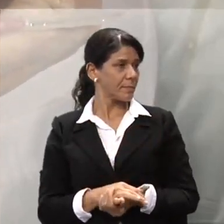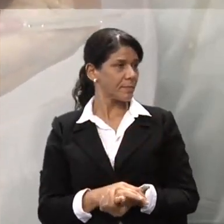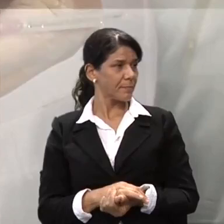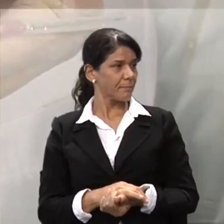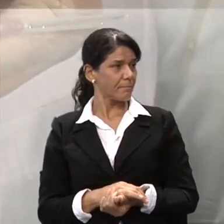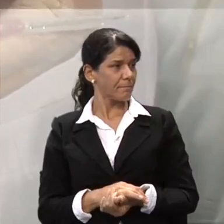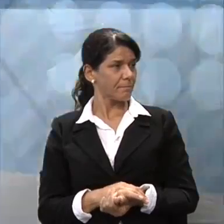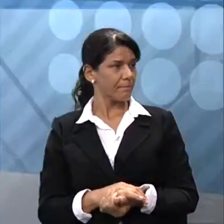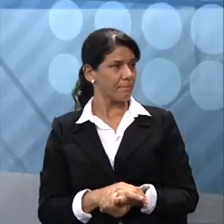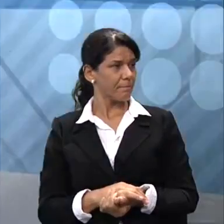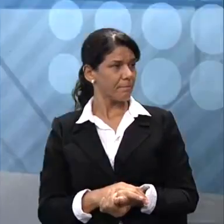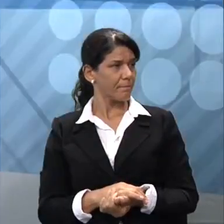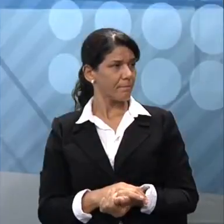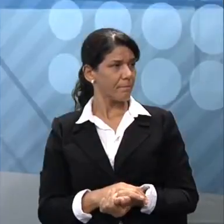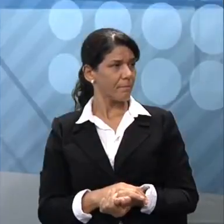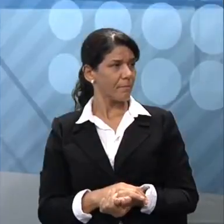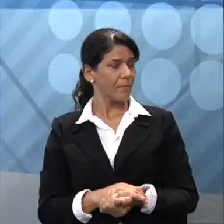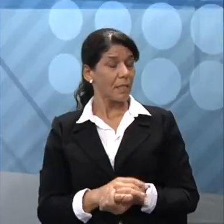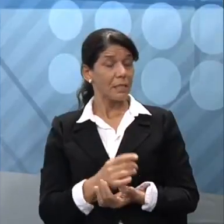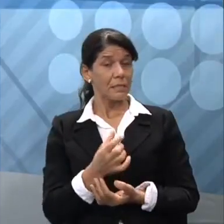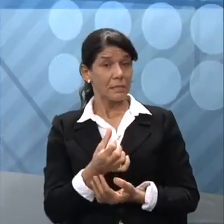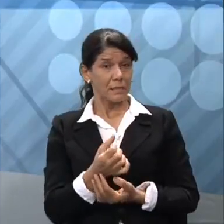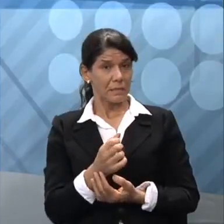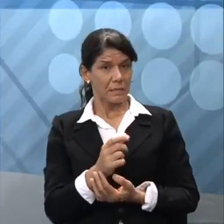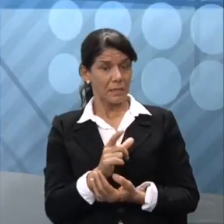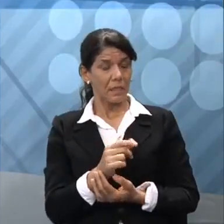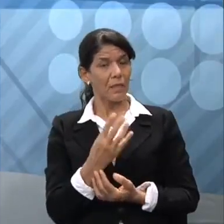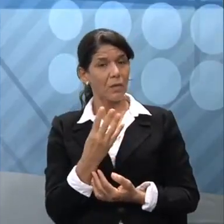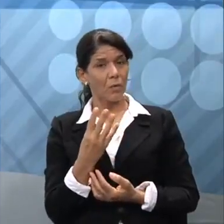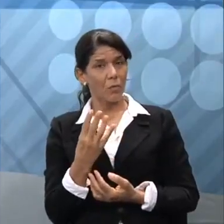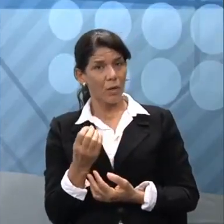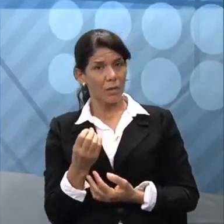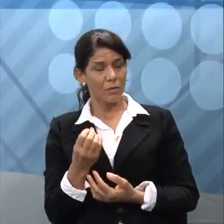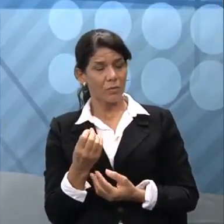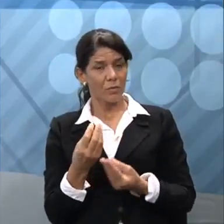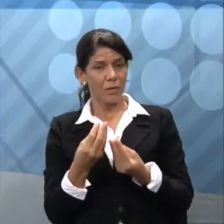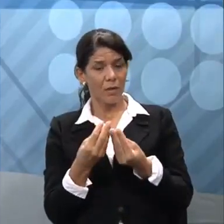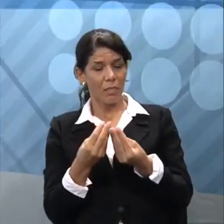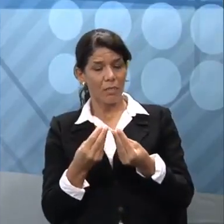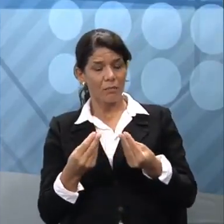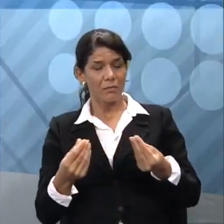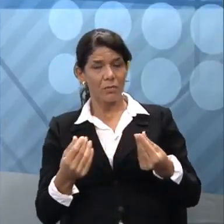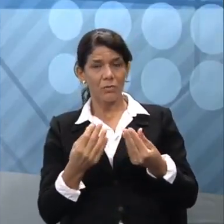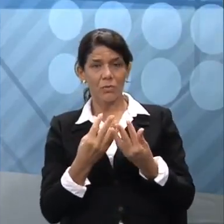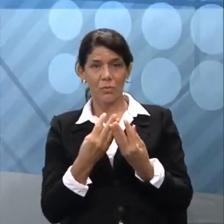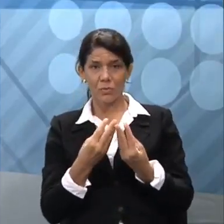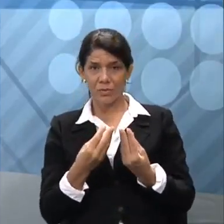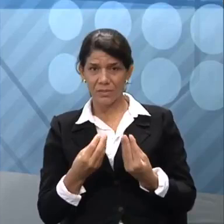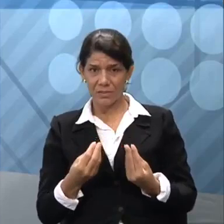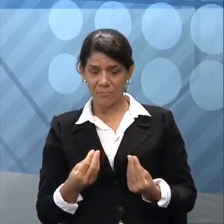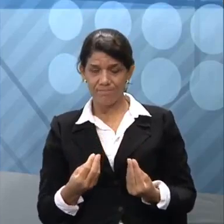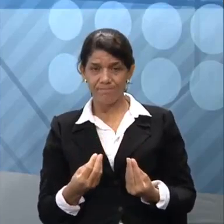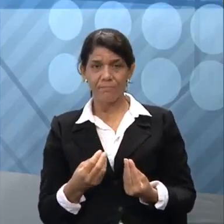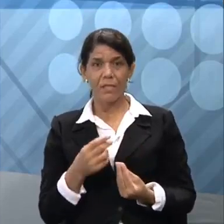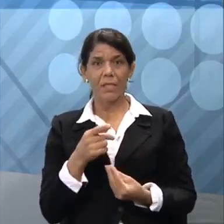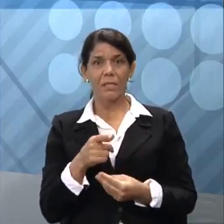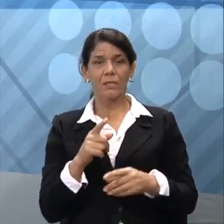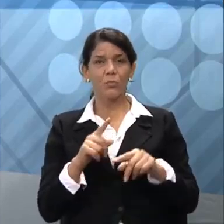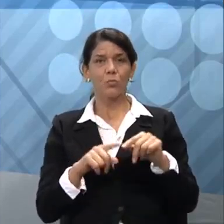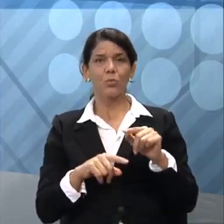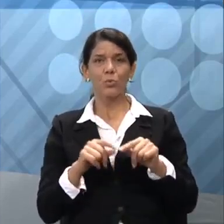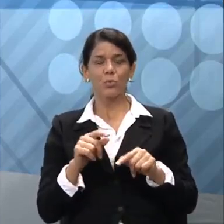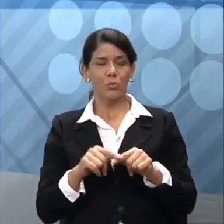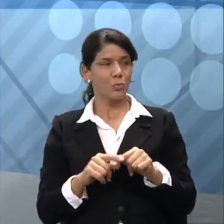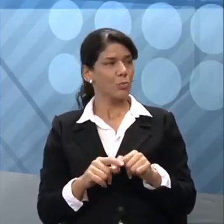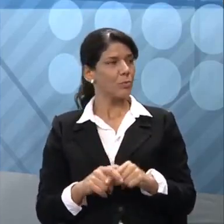Tá? 6 da água destilada e 4 proveniente de dissolver, de diluir